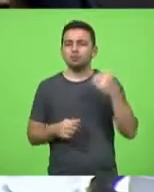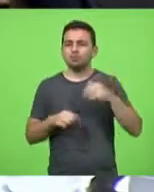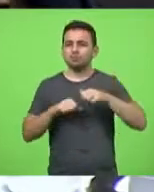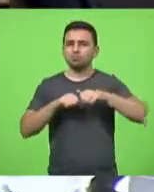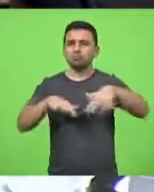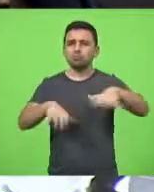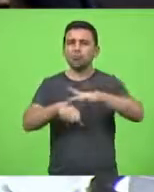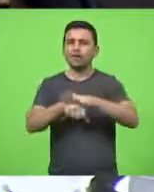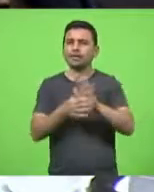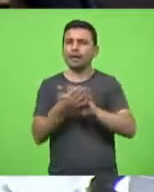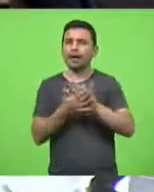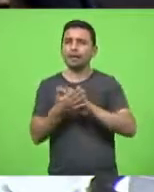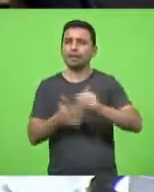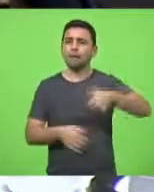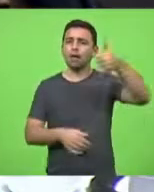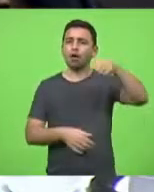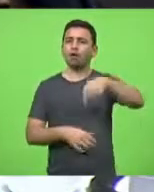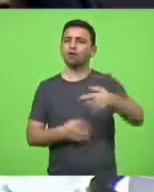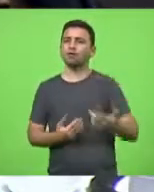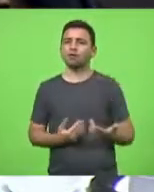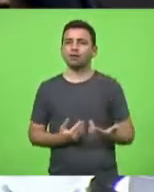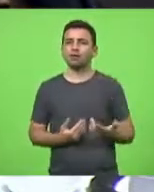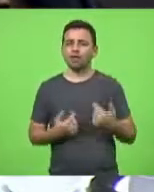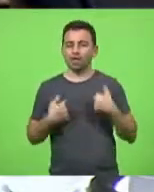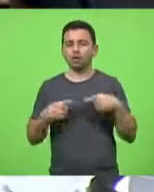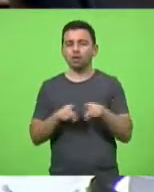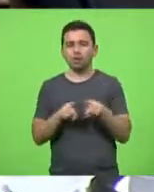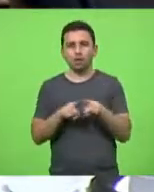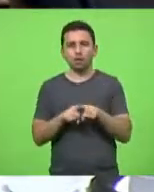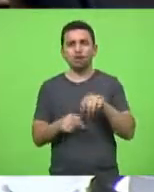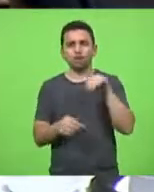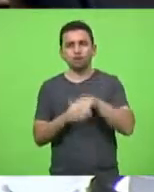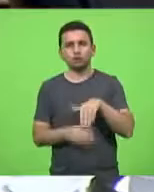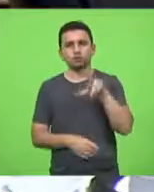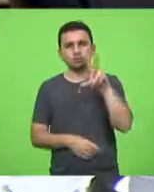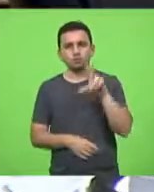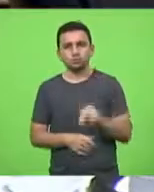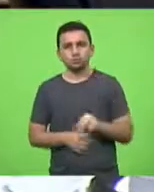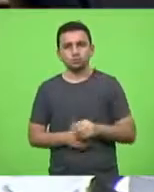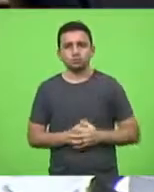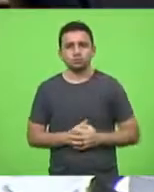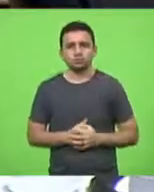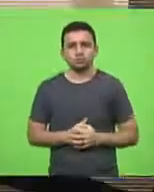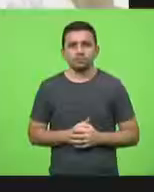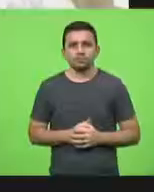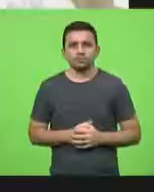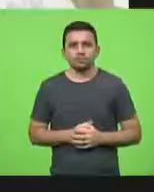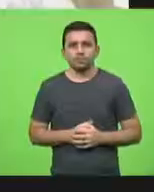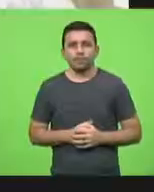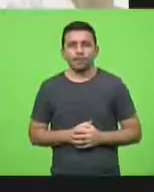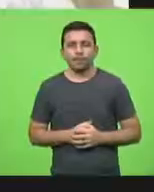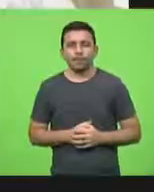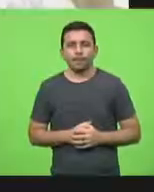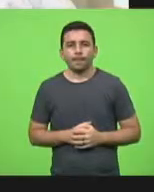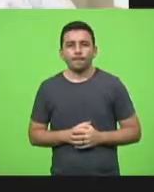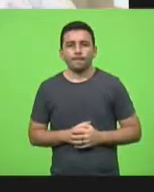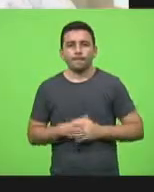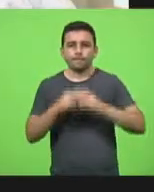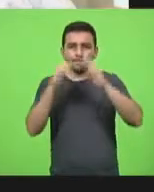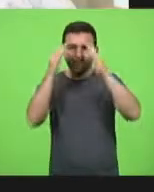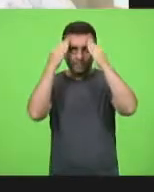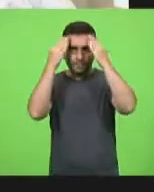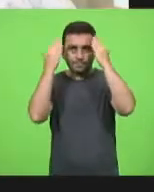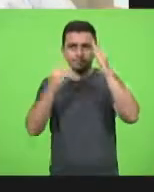Então, até por este motivo, também quero votar contra esse decreto. Deputado José Milton Schaefer.